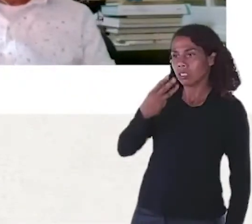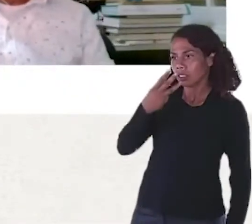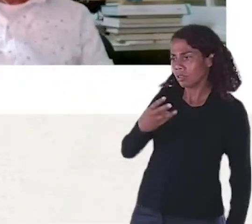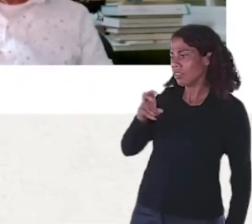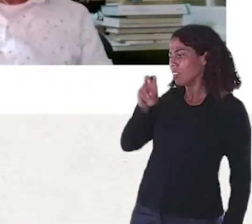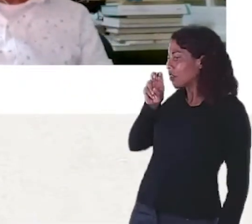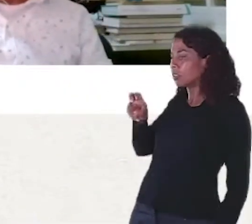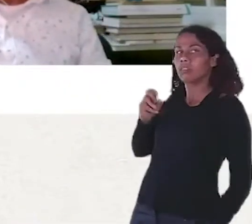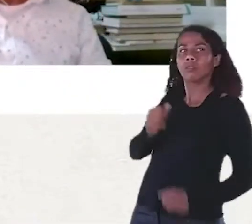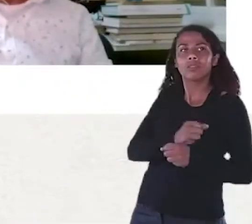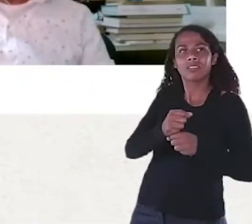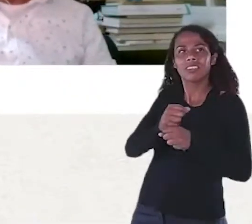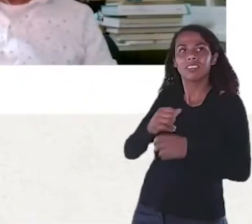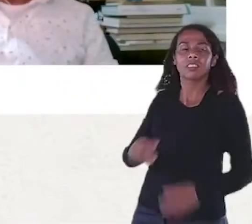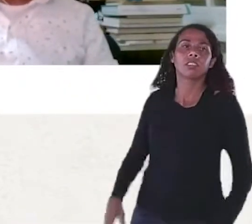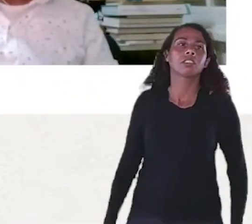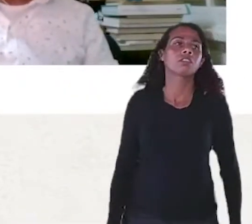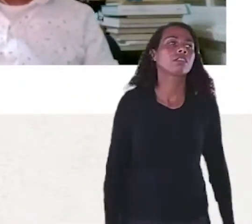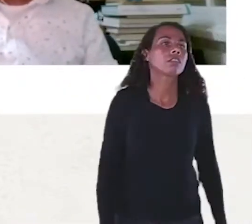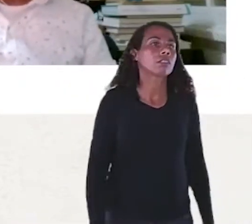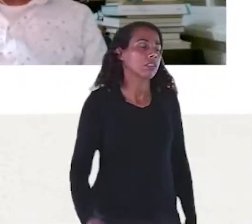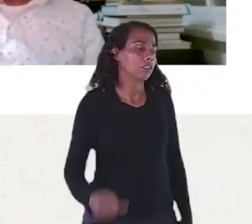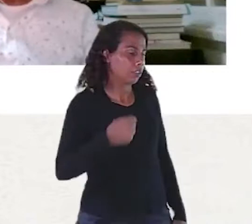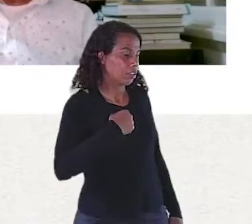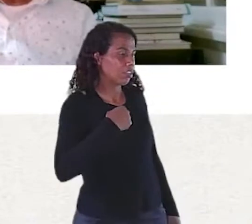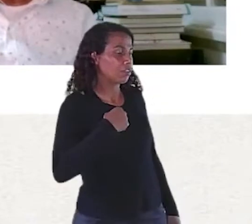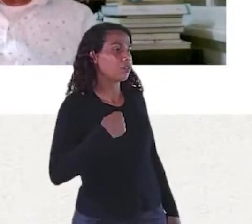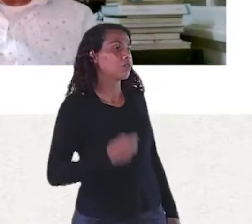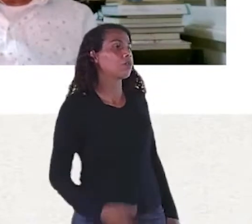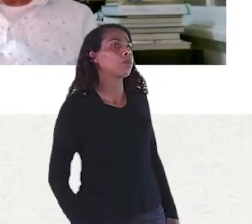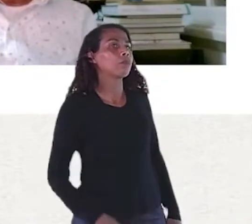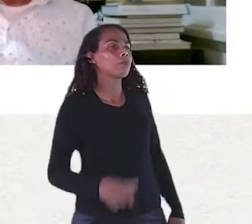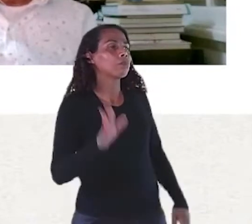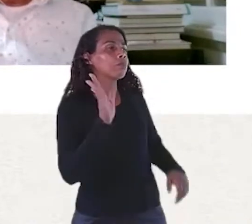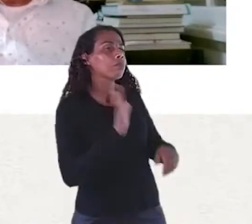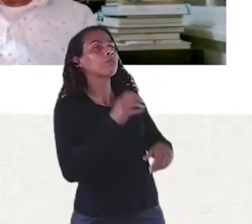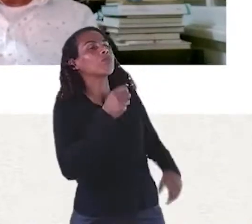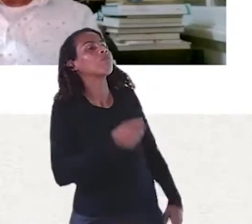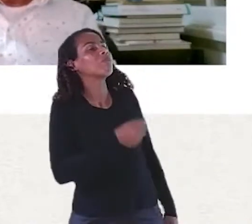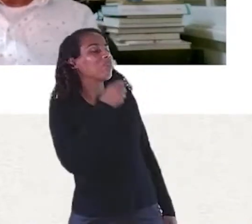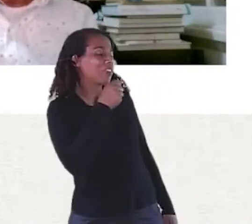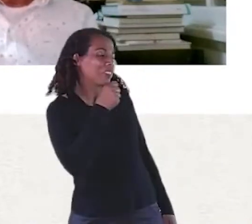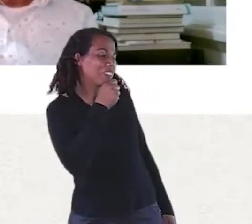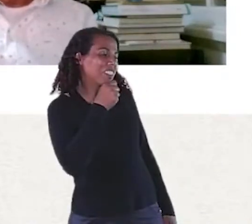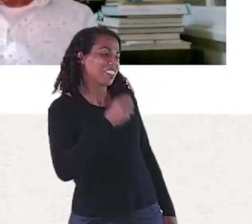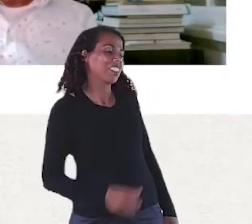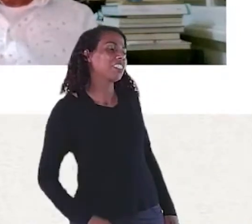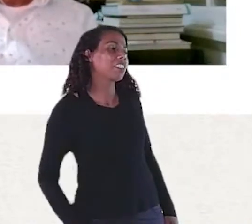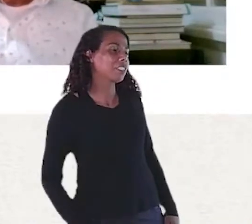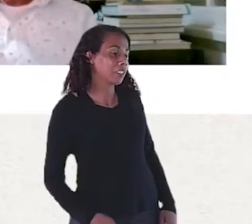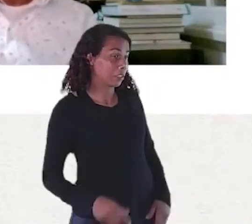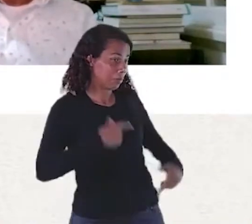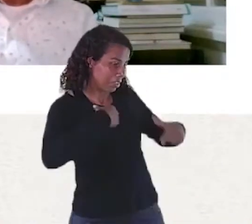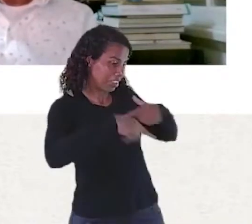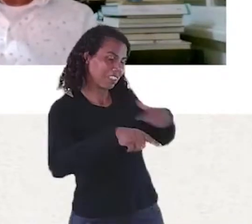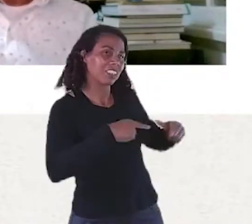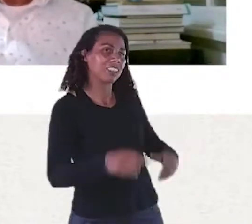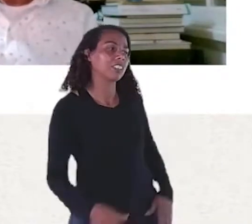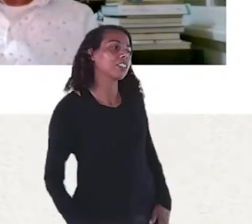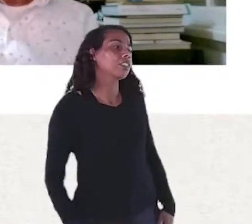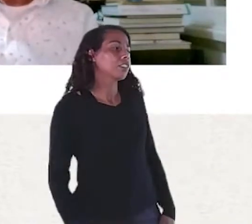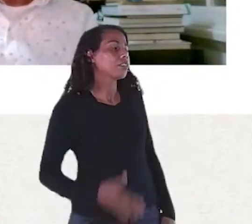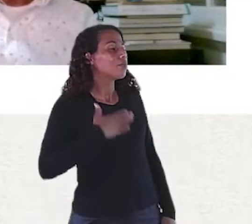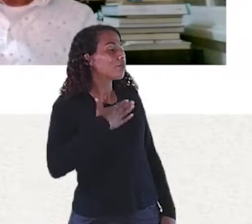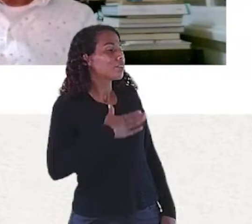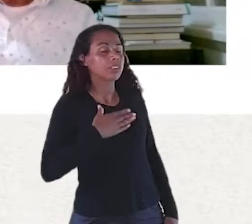de livros. É anterior a você. Pois é, um prazer enorme estar aqui, viu, Afonso? Tá bom, querido. Beto, eu